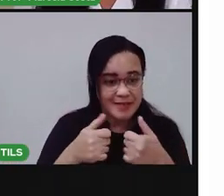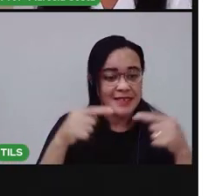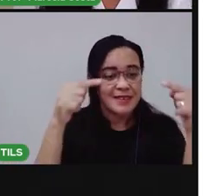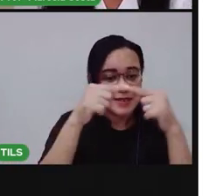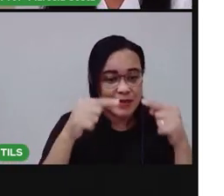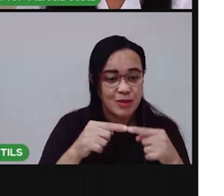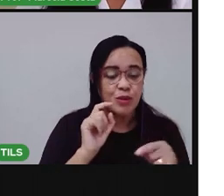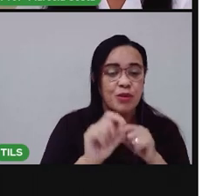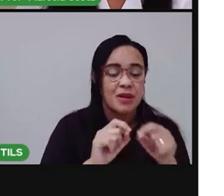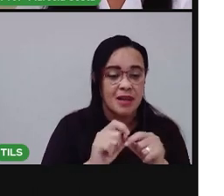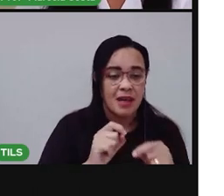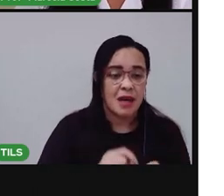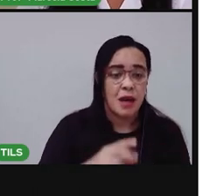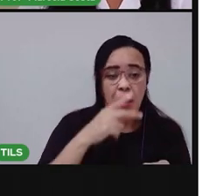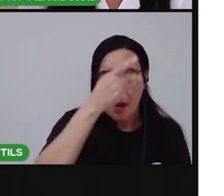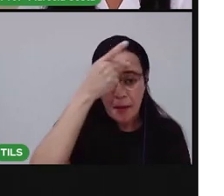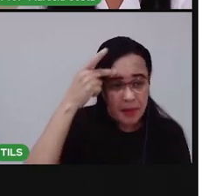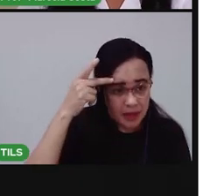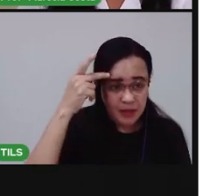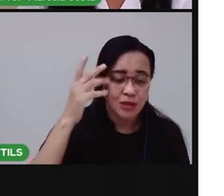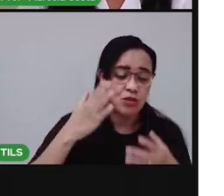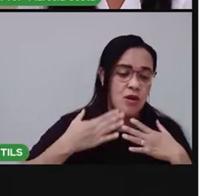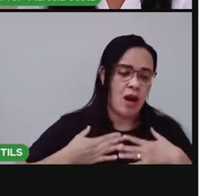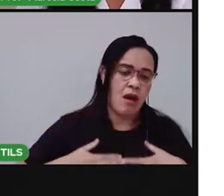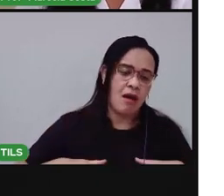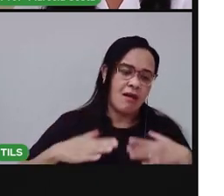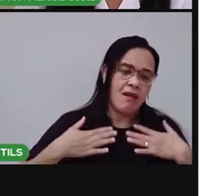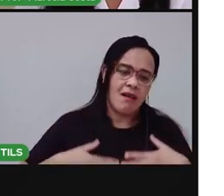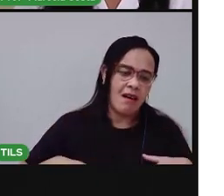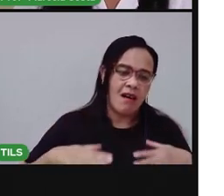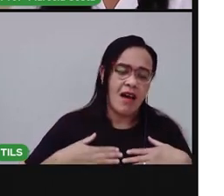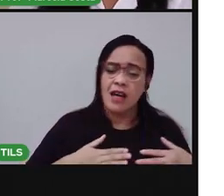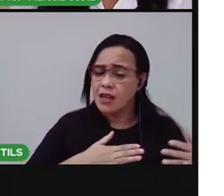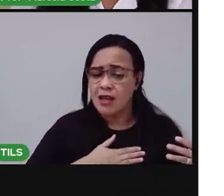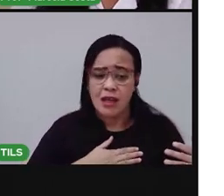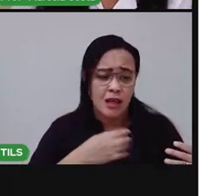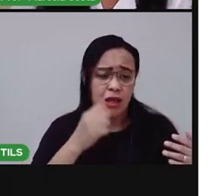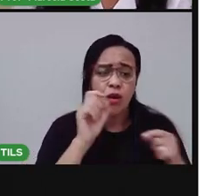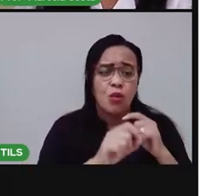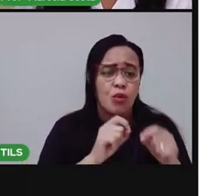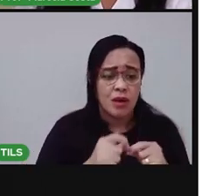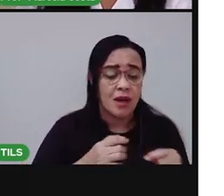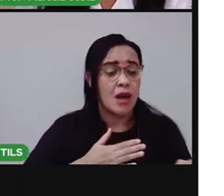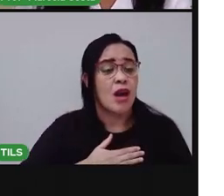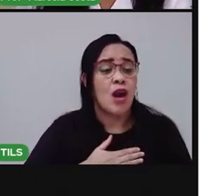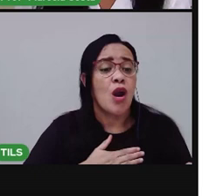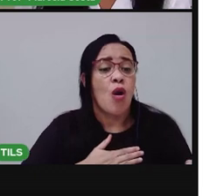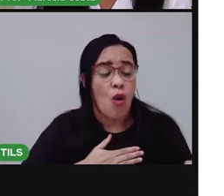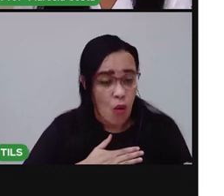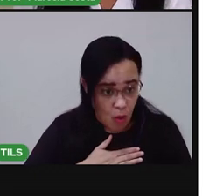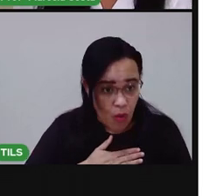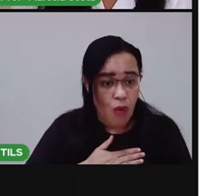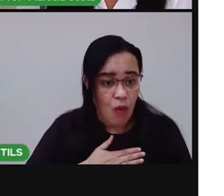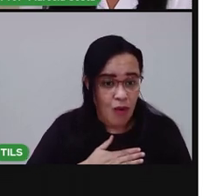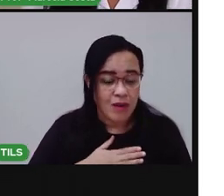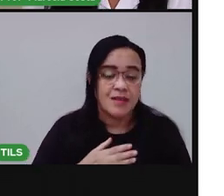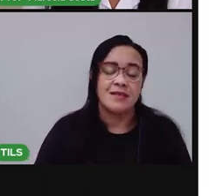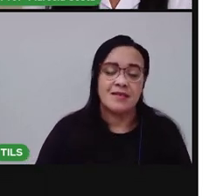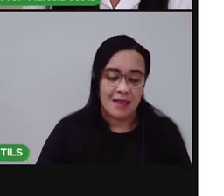hora do descanso, na hora do ócio, tá? Que é aquele momento realmente de descanso.